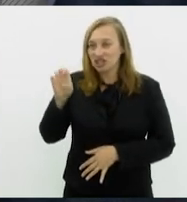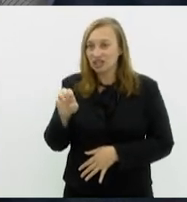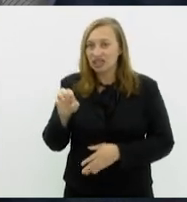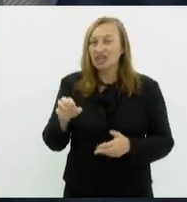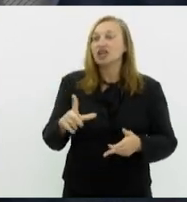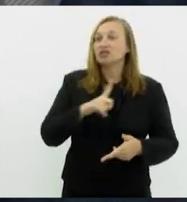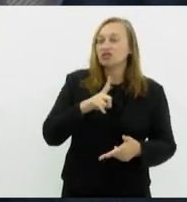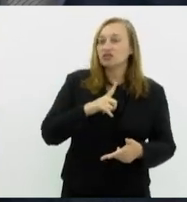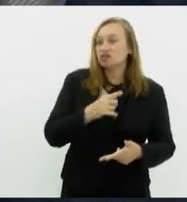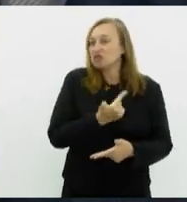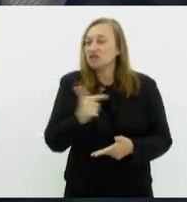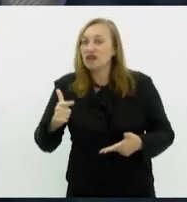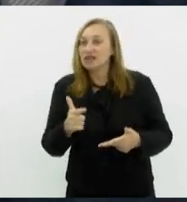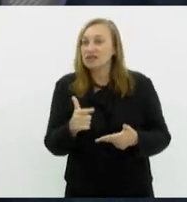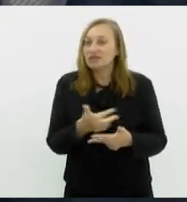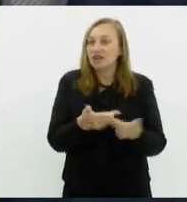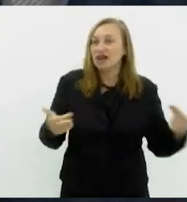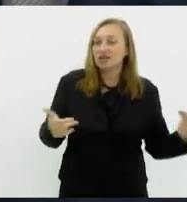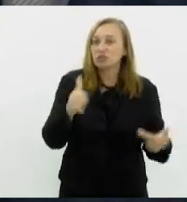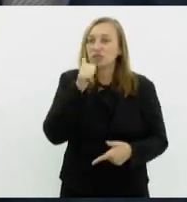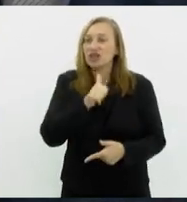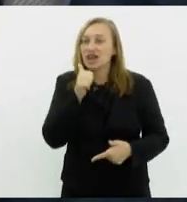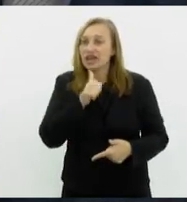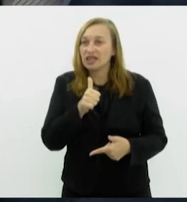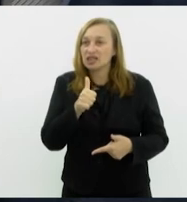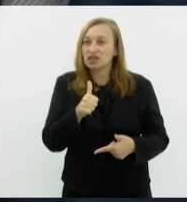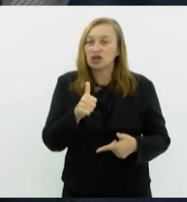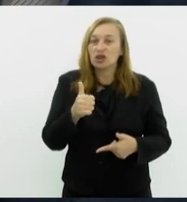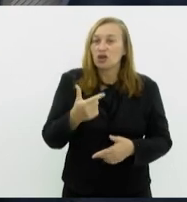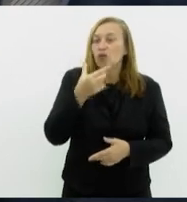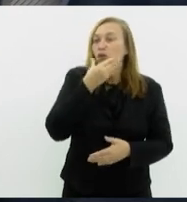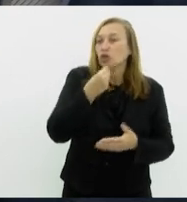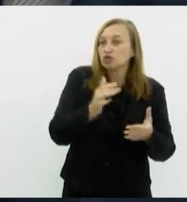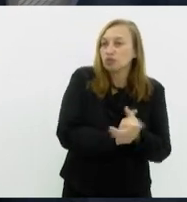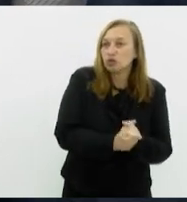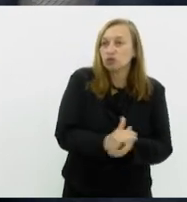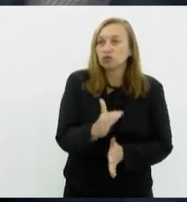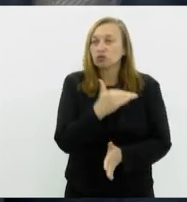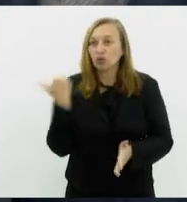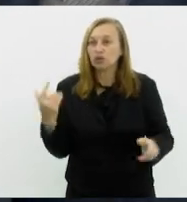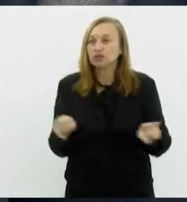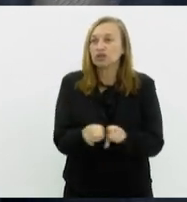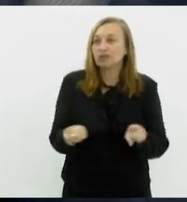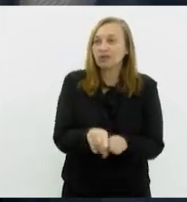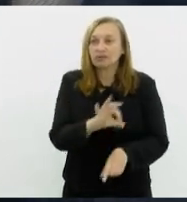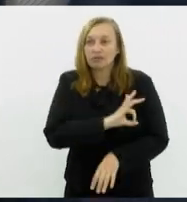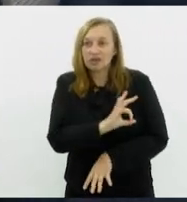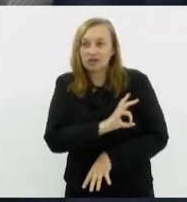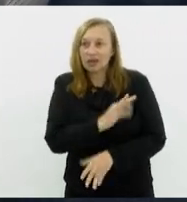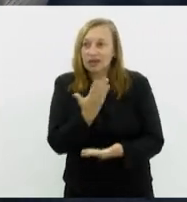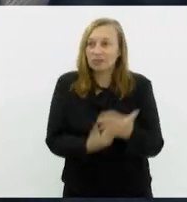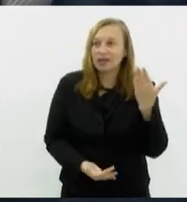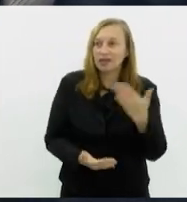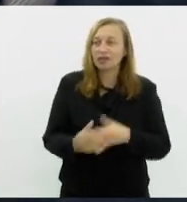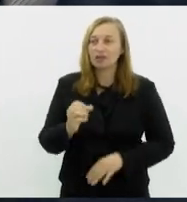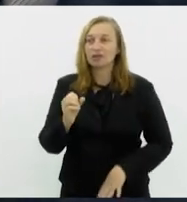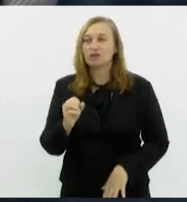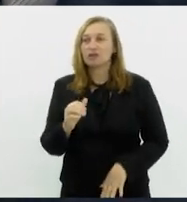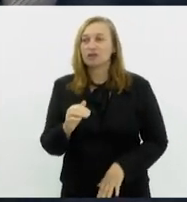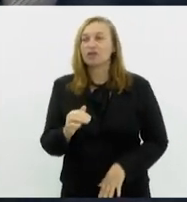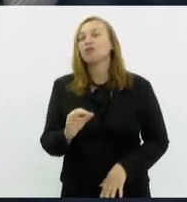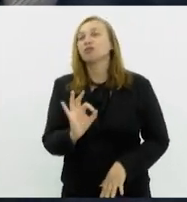mulheres que ficaram sem os seus maridos, a polícia militar que perdeu o seu soldado. Se